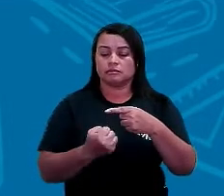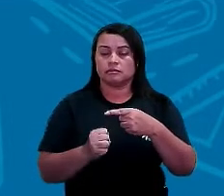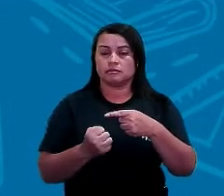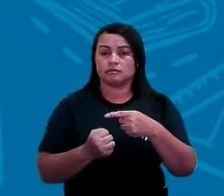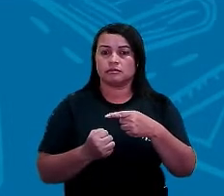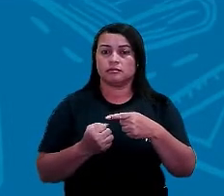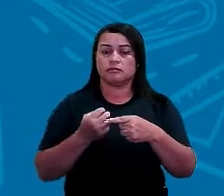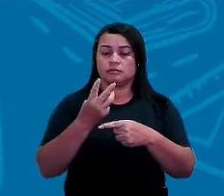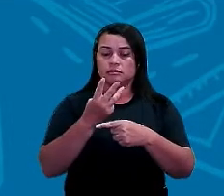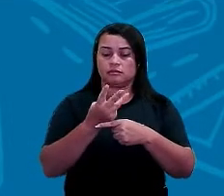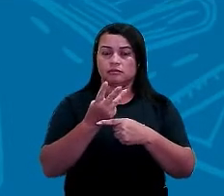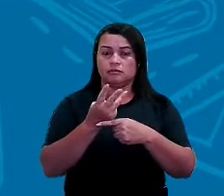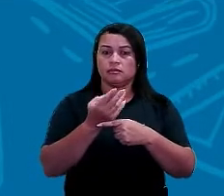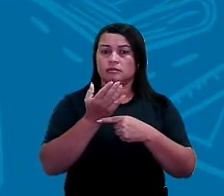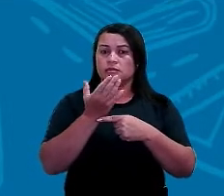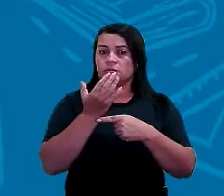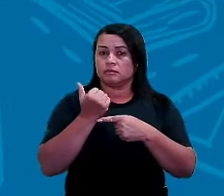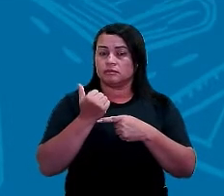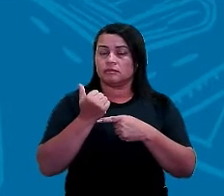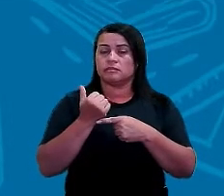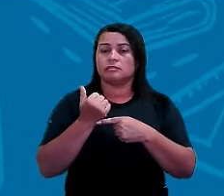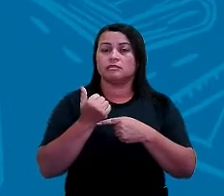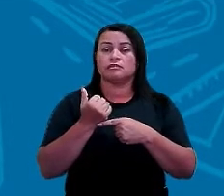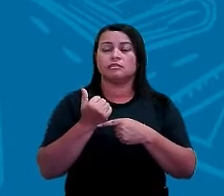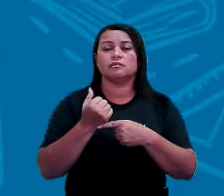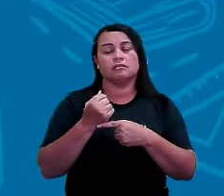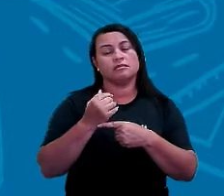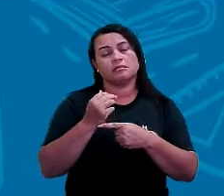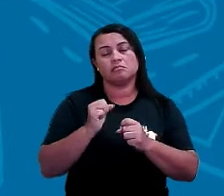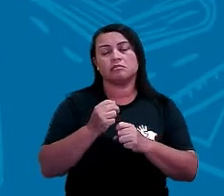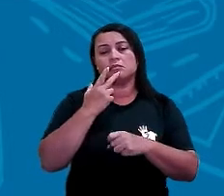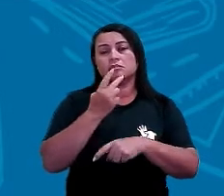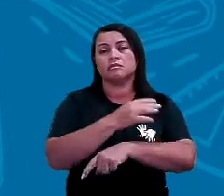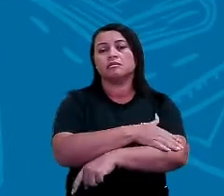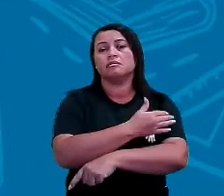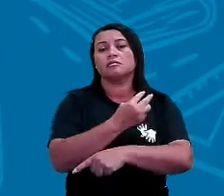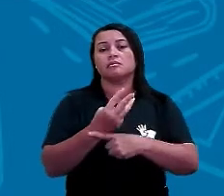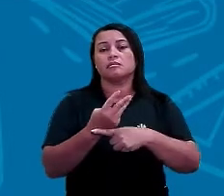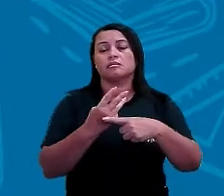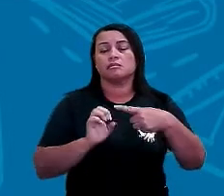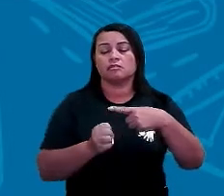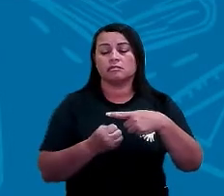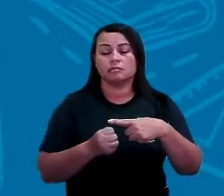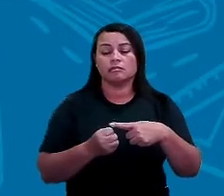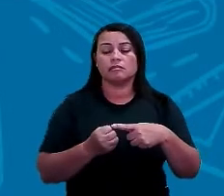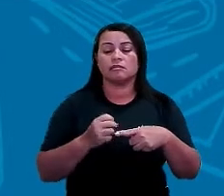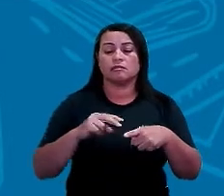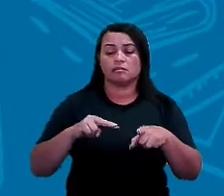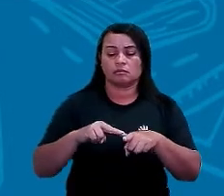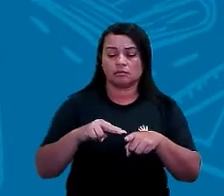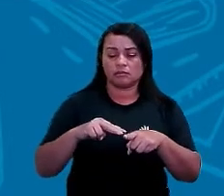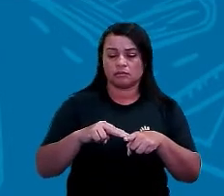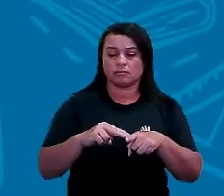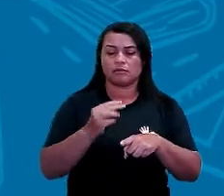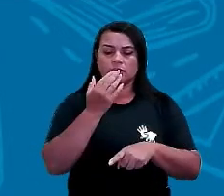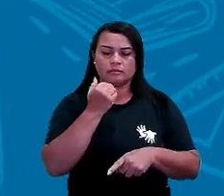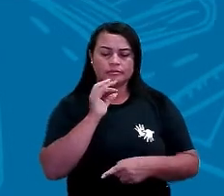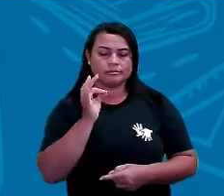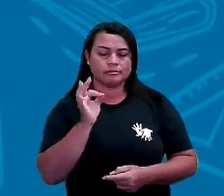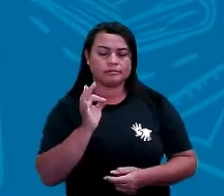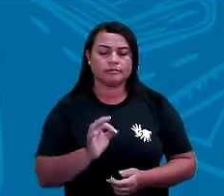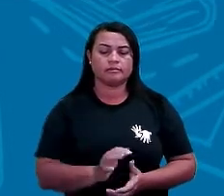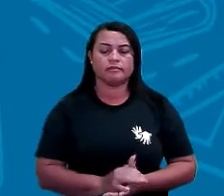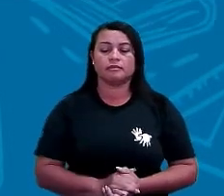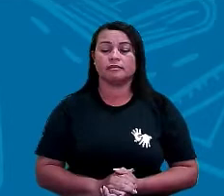8, 3 foram comidas. E aí eu posso dizer que 3/8 da pizza foi consumida, tá